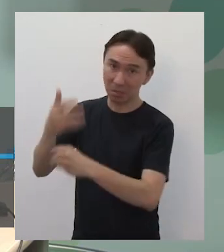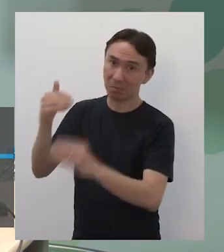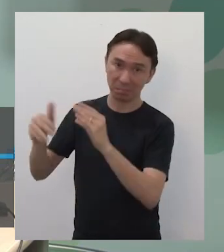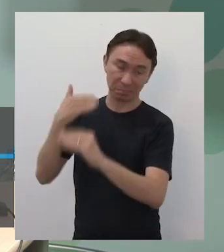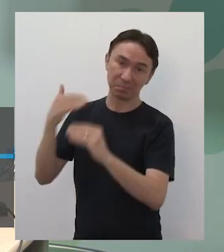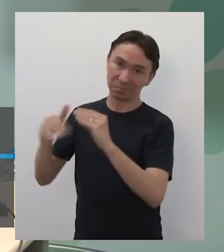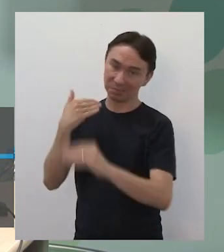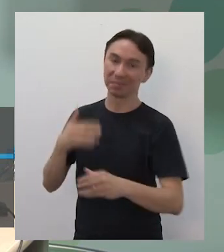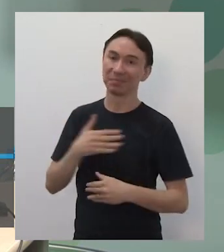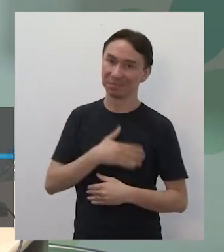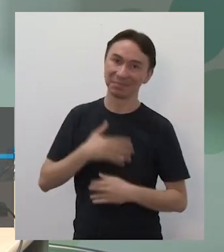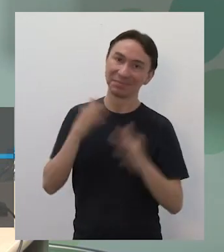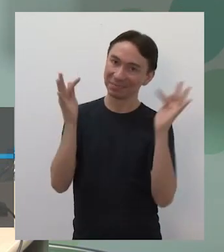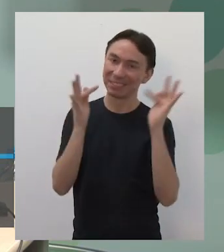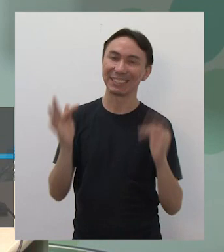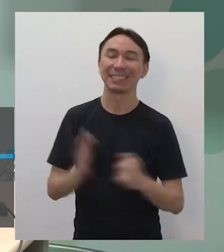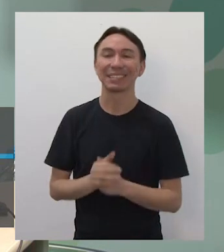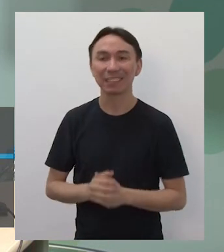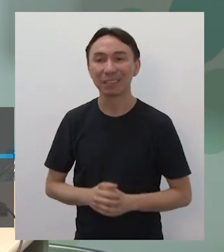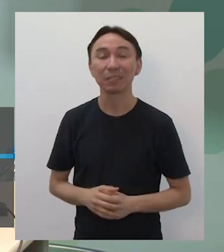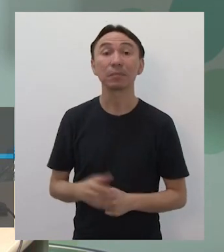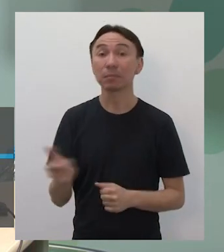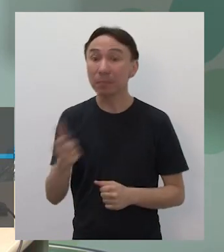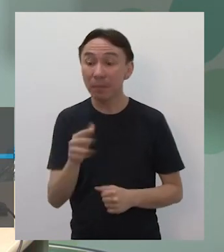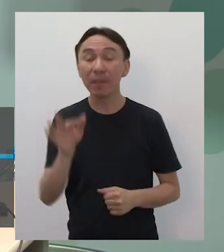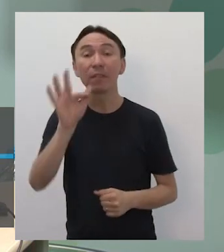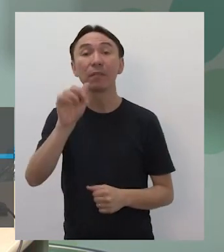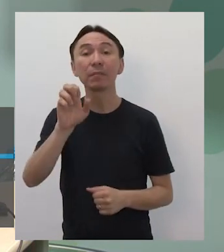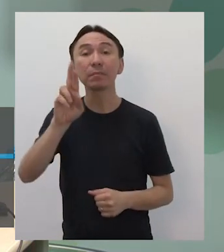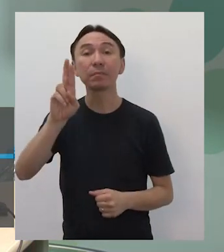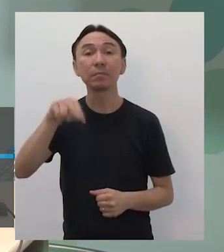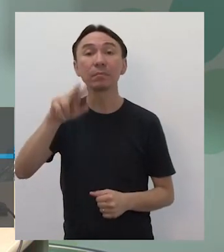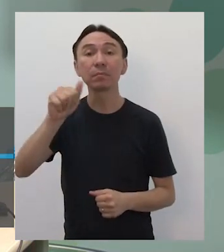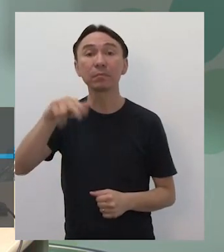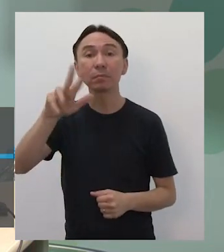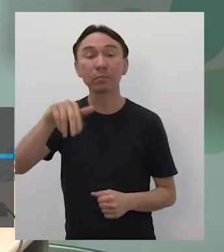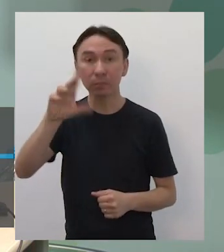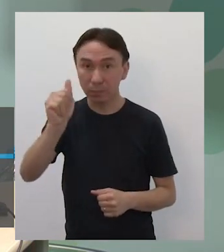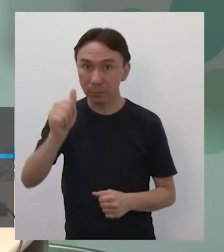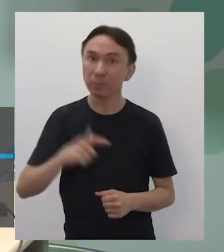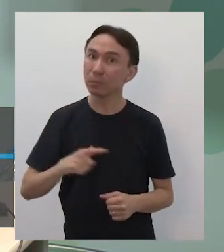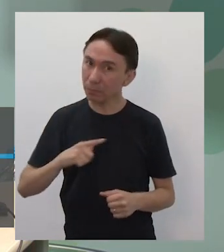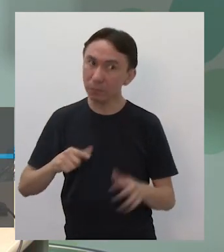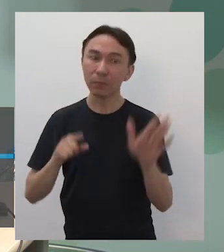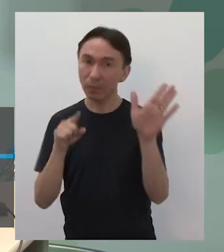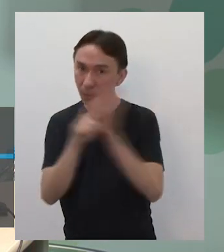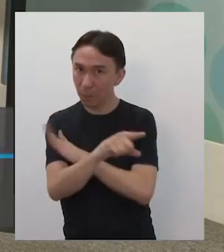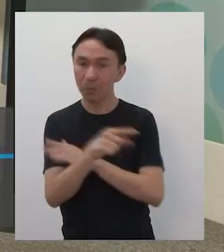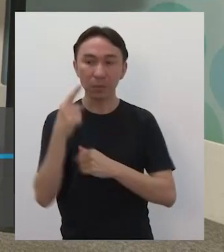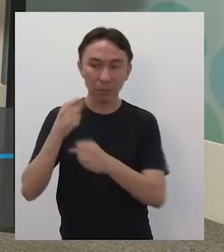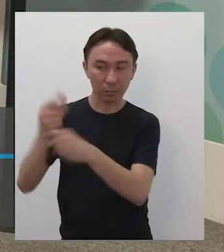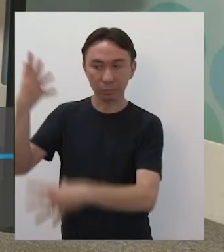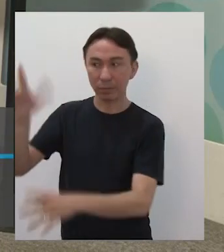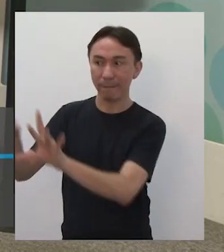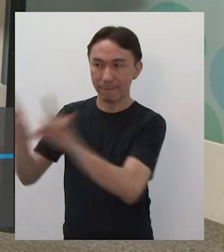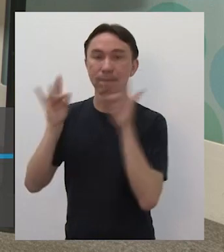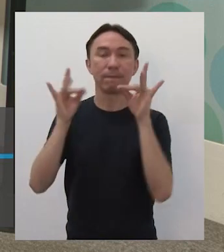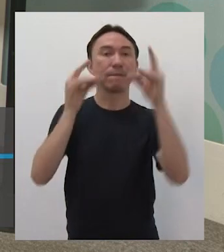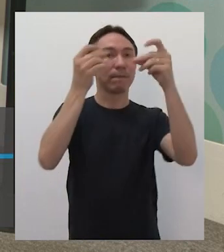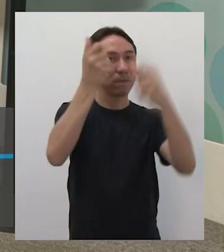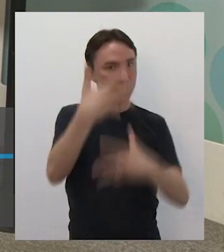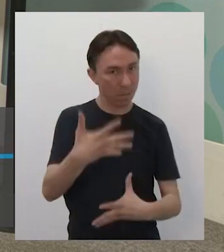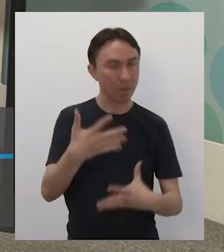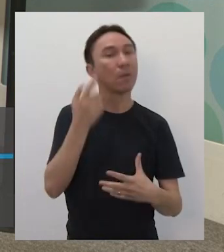mandou um recadinho aqui para mim, que ela tem uma interação importante aqui, que é uma pergunta, né? Então, vou passar a palavra aqui para a Maria Fernanda, né, para que ela